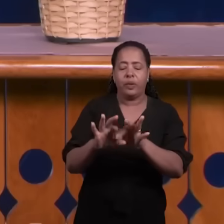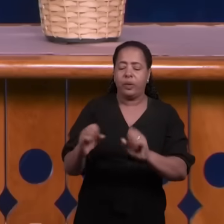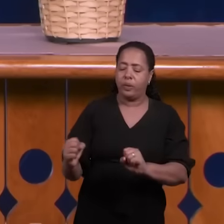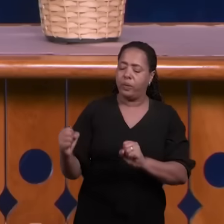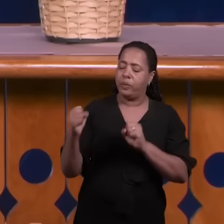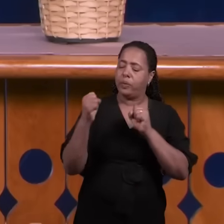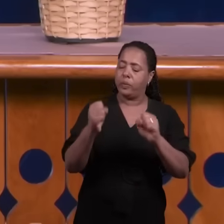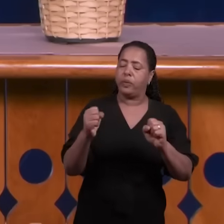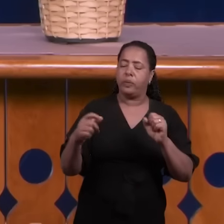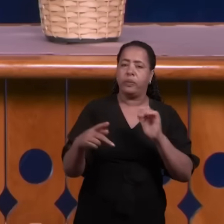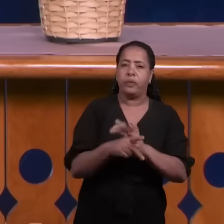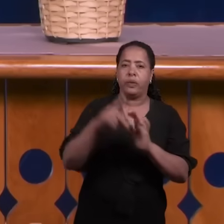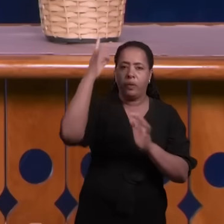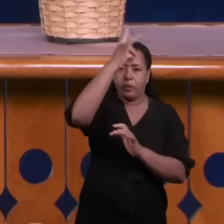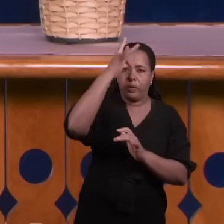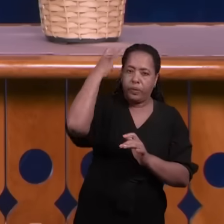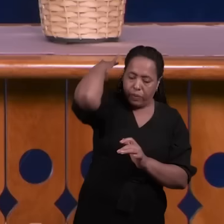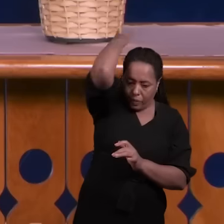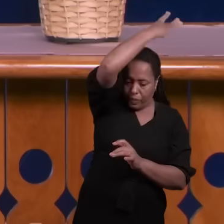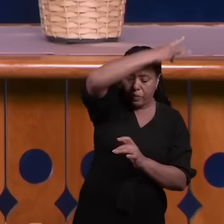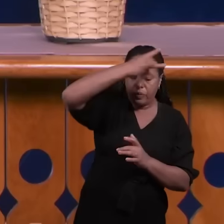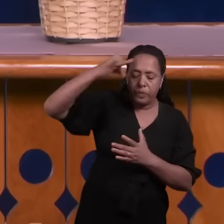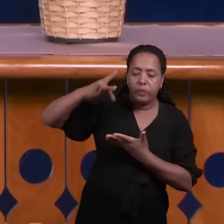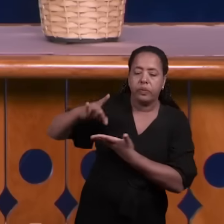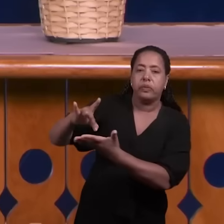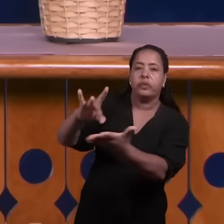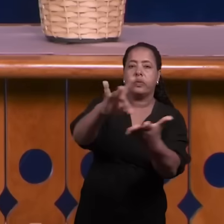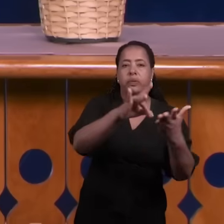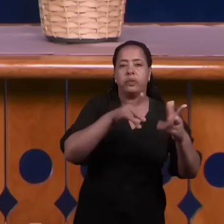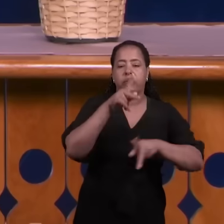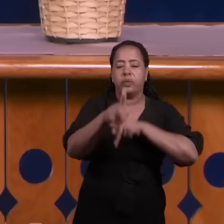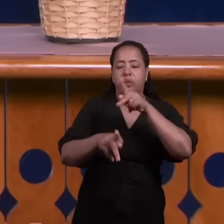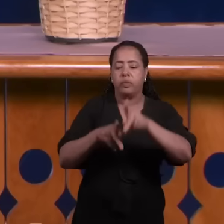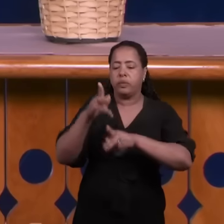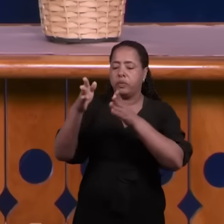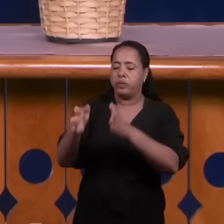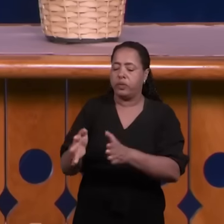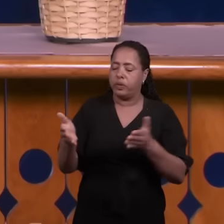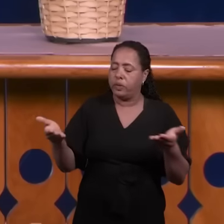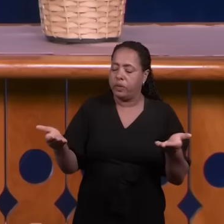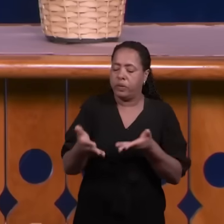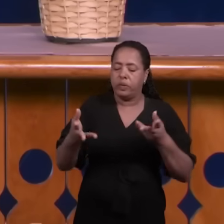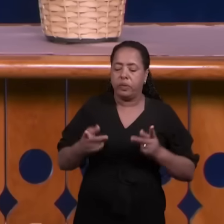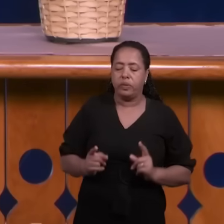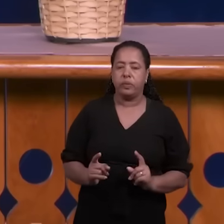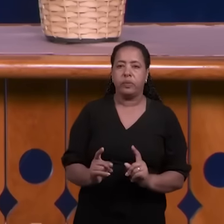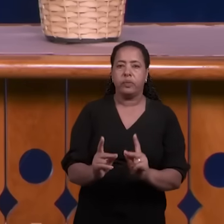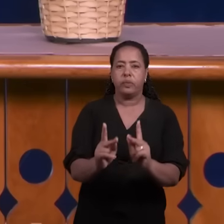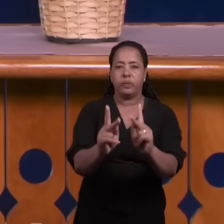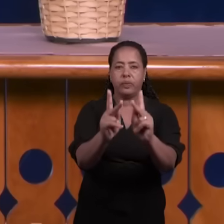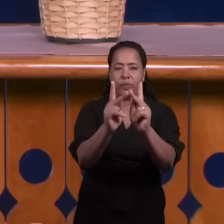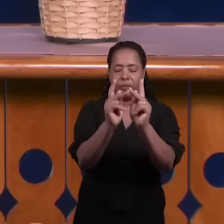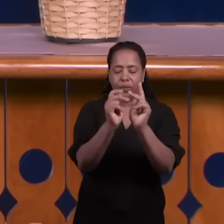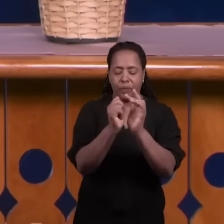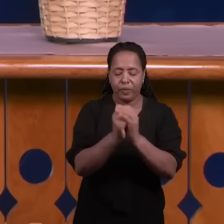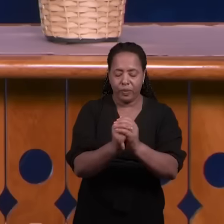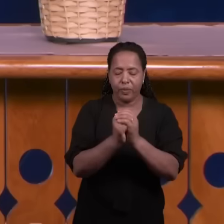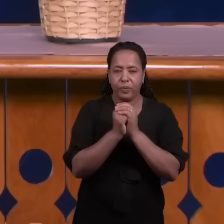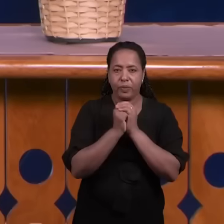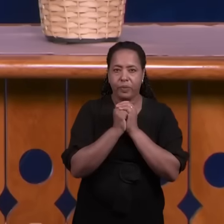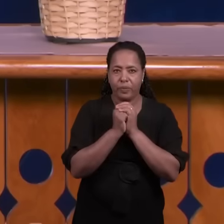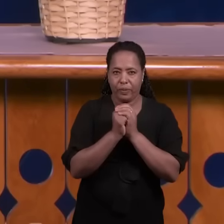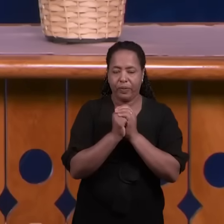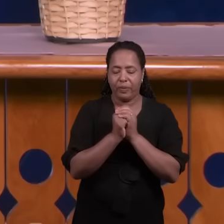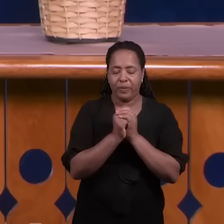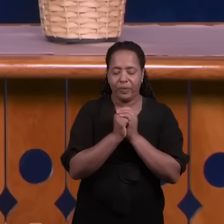a comunhão e o poder do Espírito Santo estejam sobre a Igreja fiel do Senhor, agora e para todo